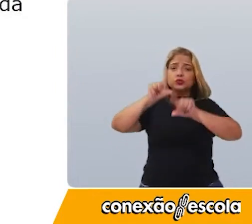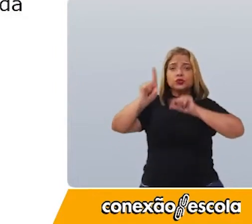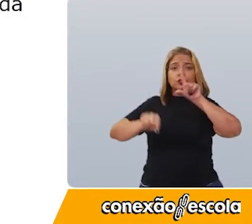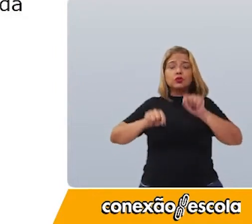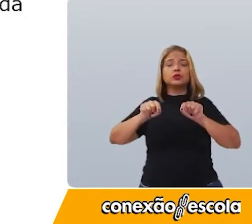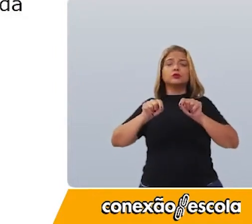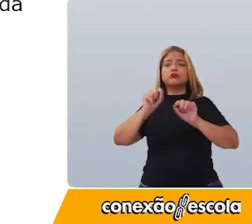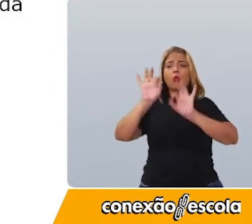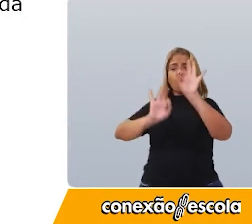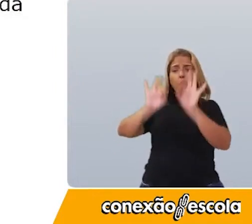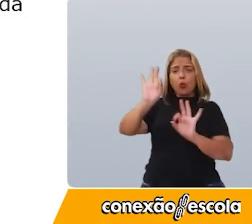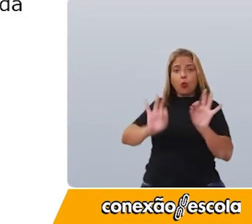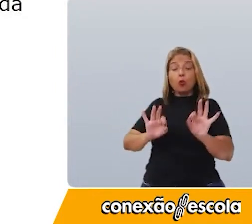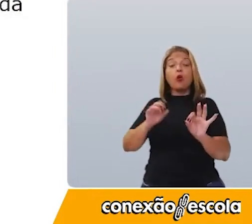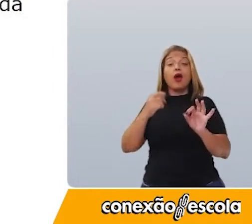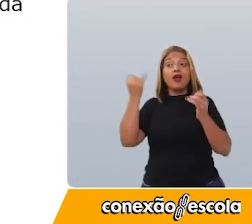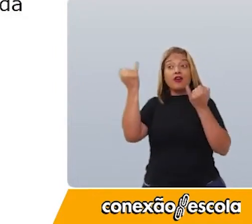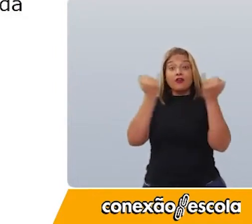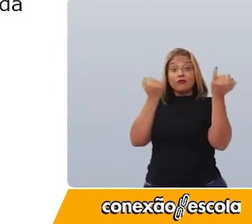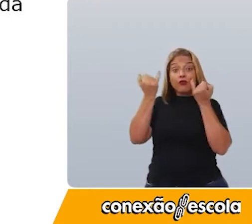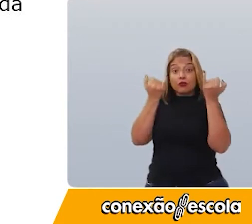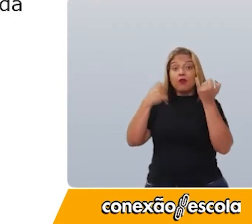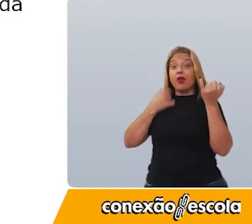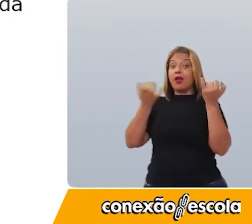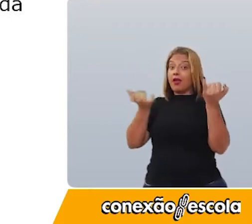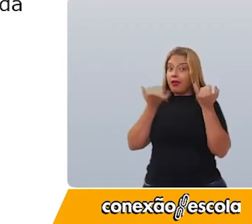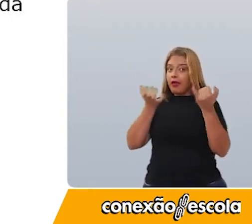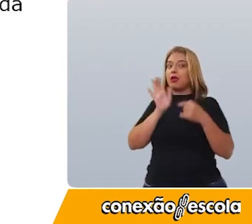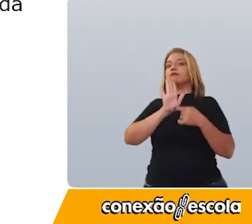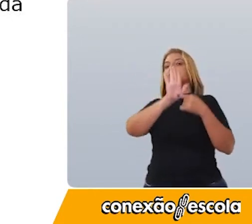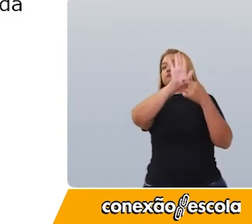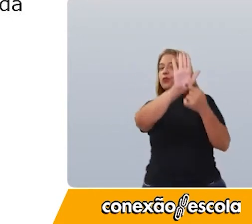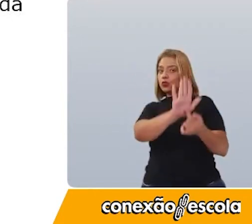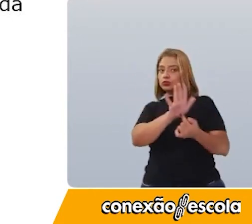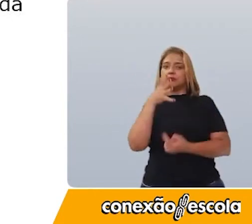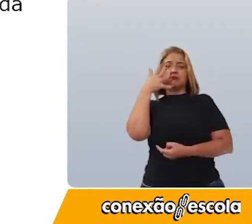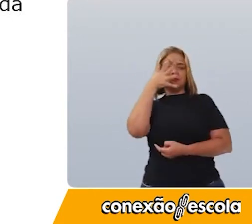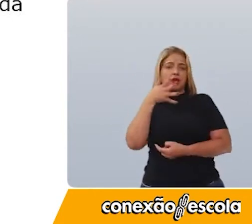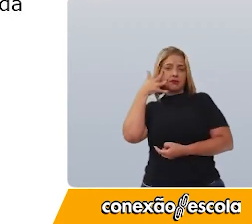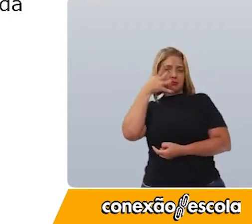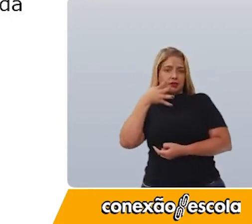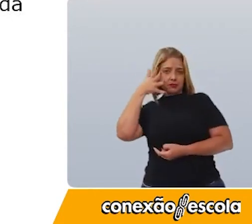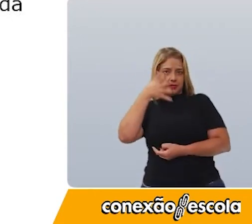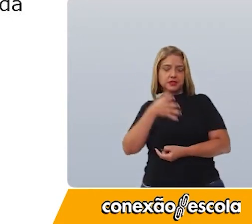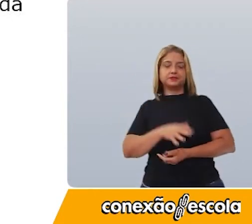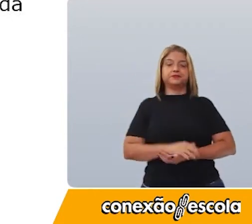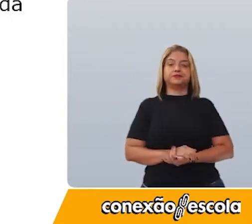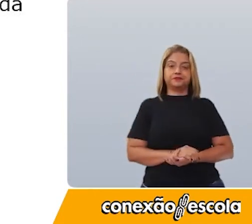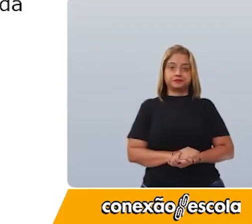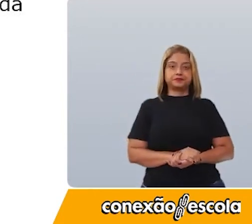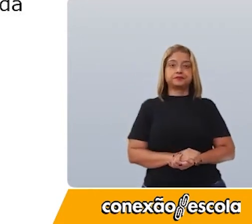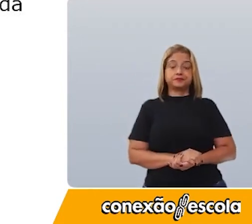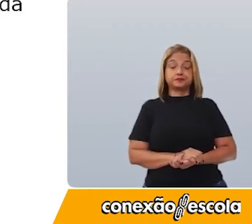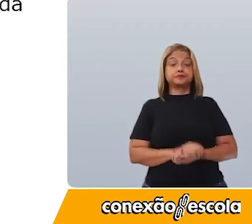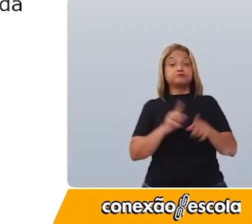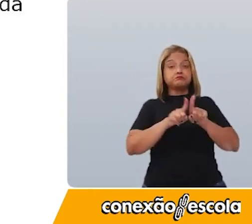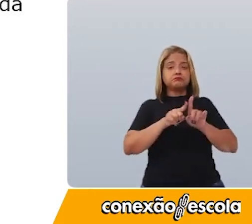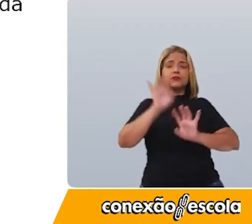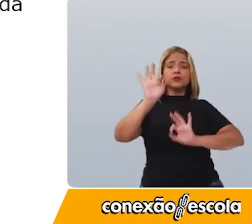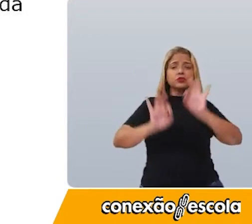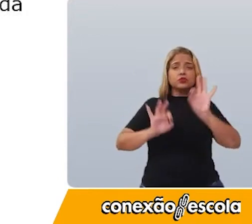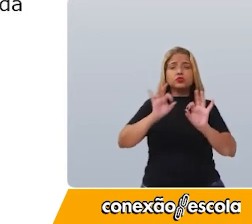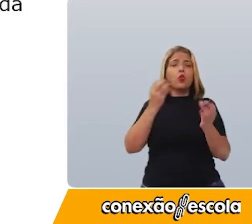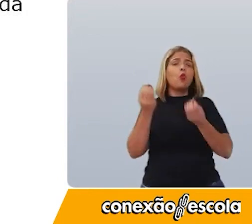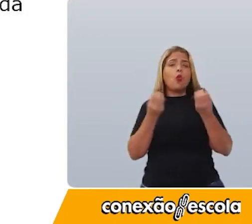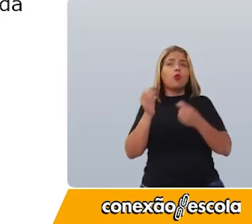as informações que você vai expor para quem irá assistir. Elabore um esquema